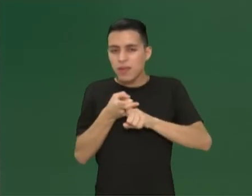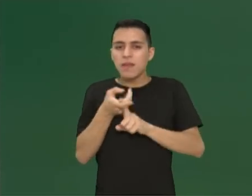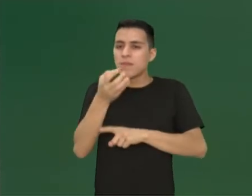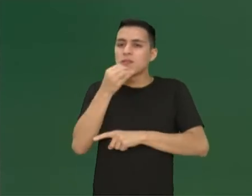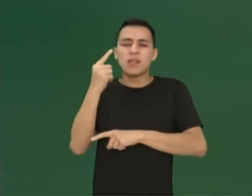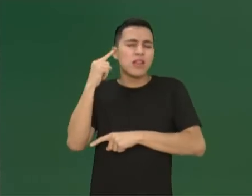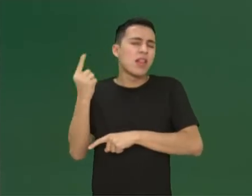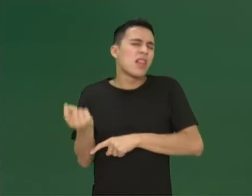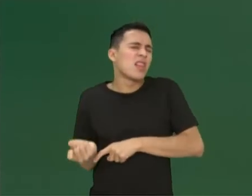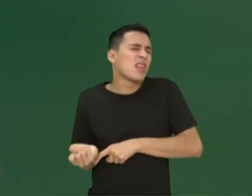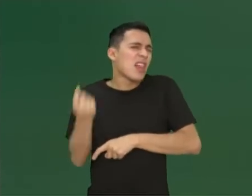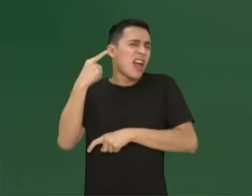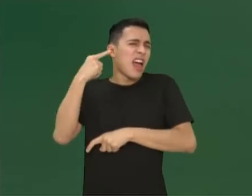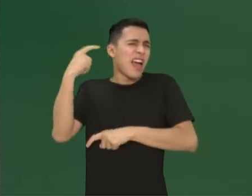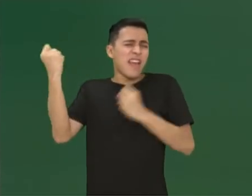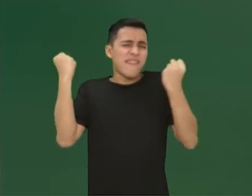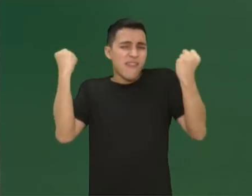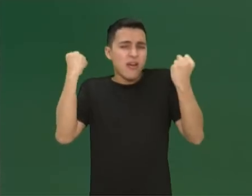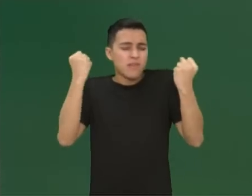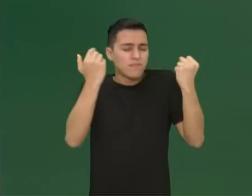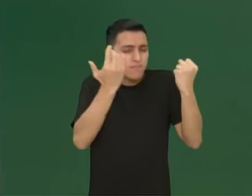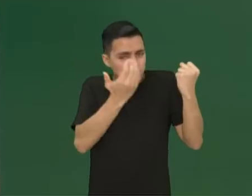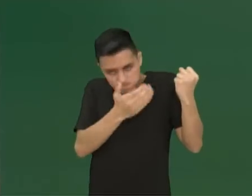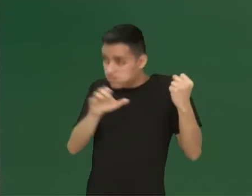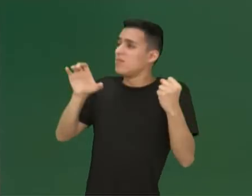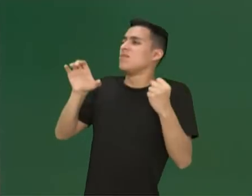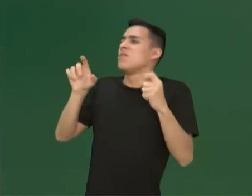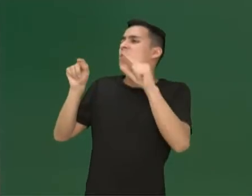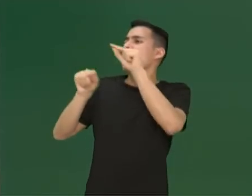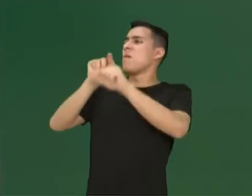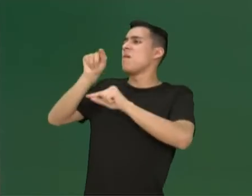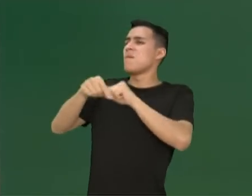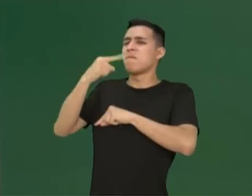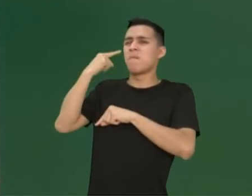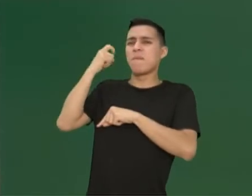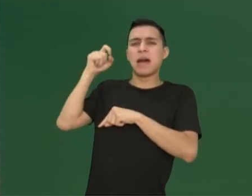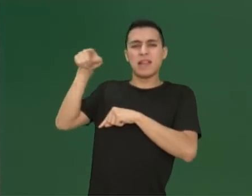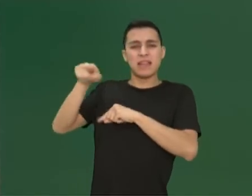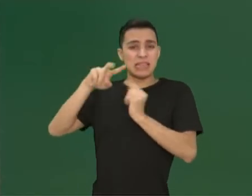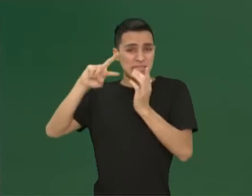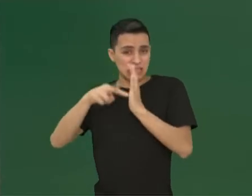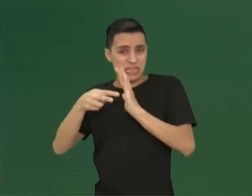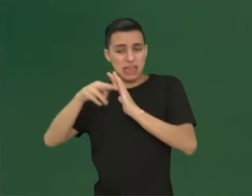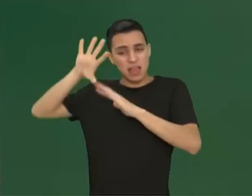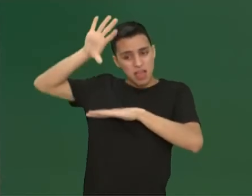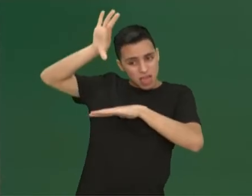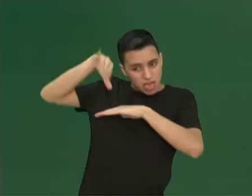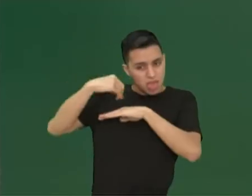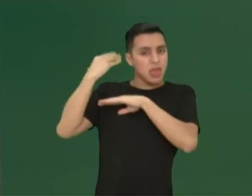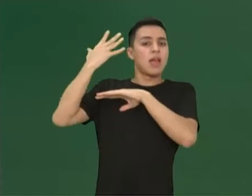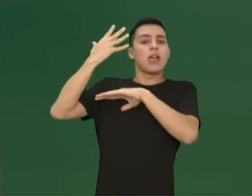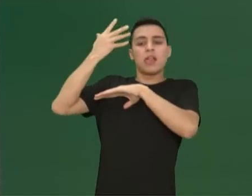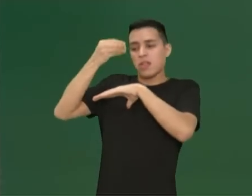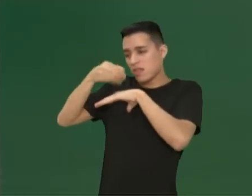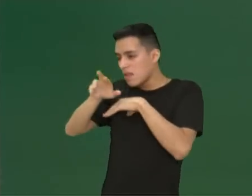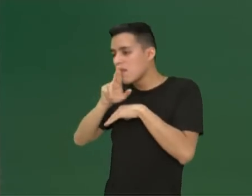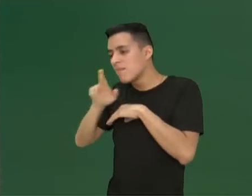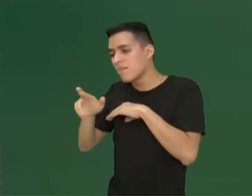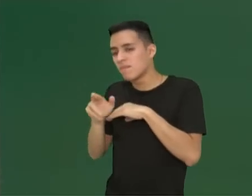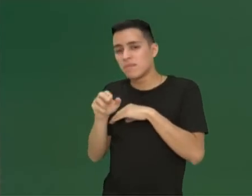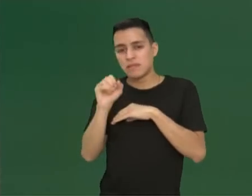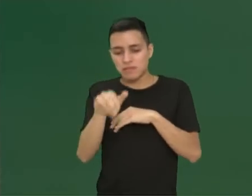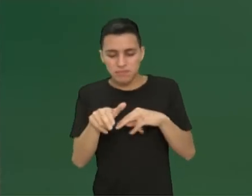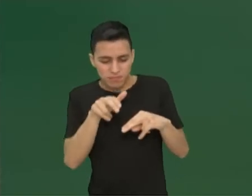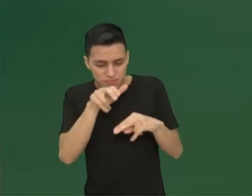muito alto, a gente já vira o pescoço, nossa, que barulho é esse? Nós recebemos uma resposta. Se ele sentou em